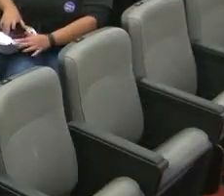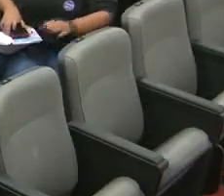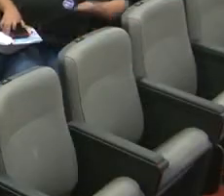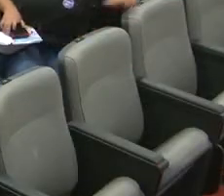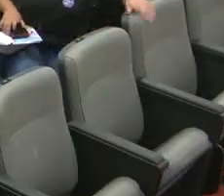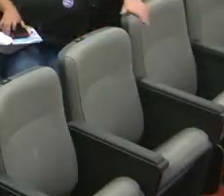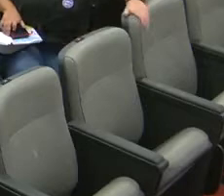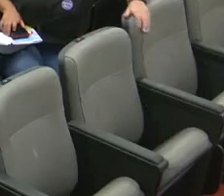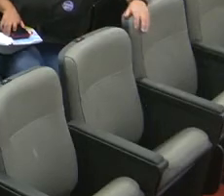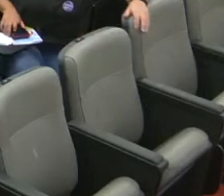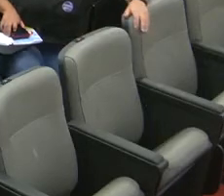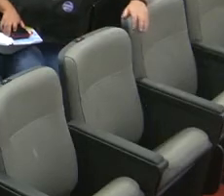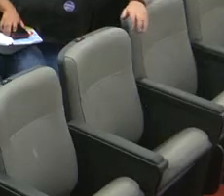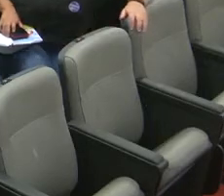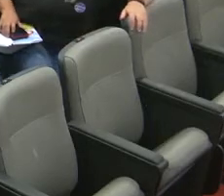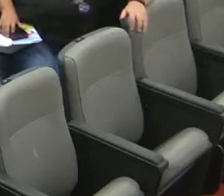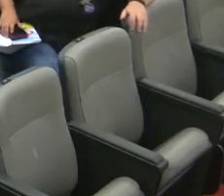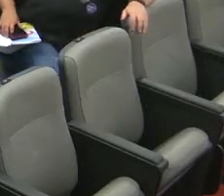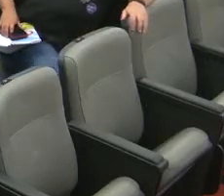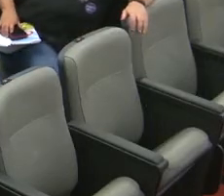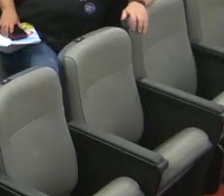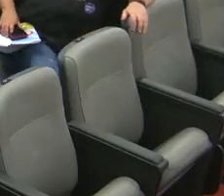E aí